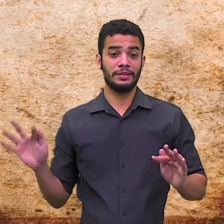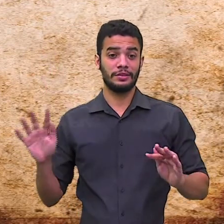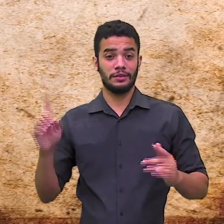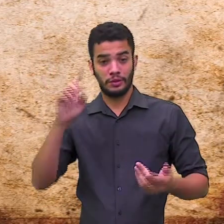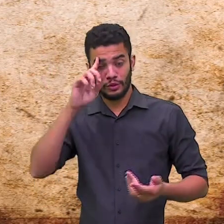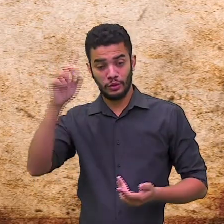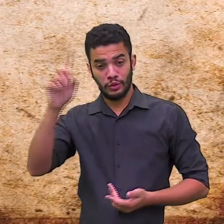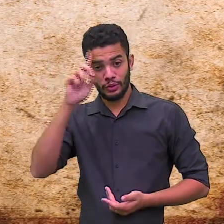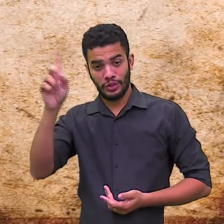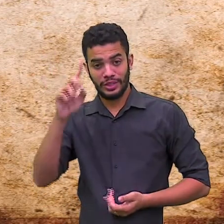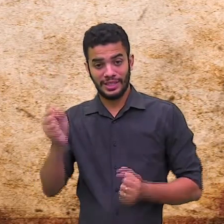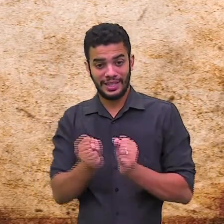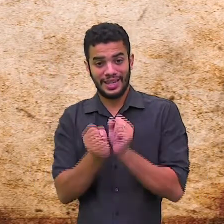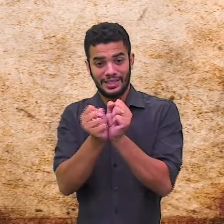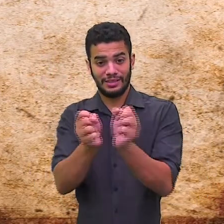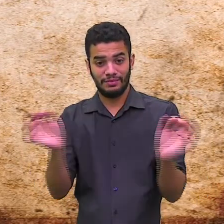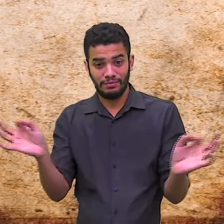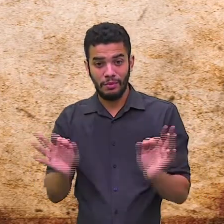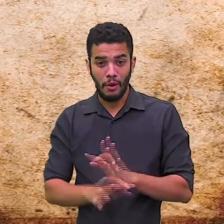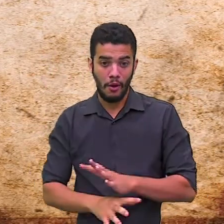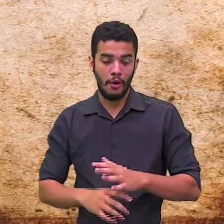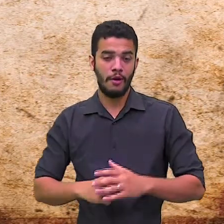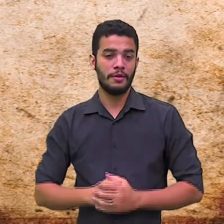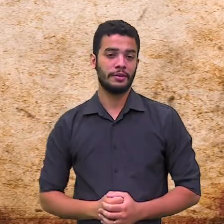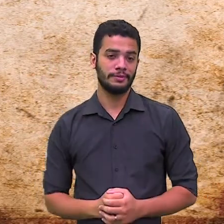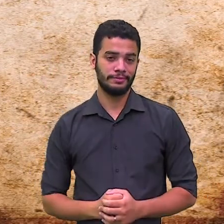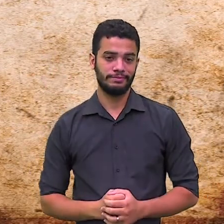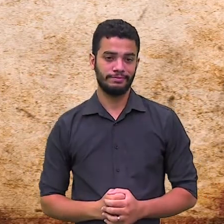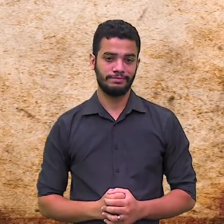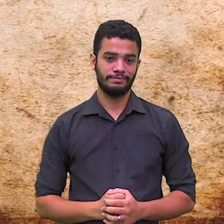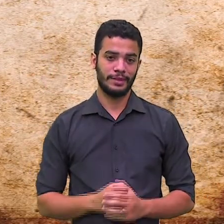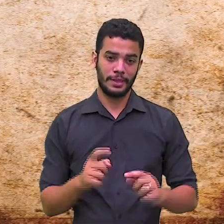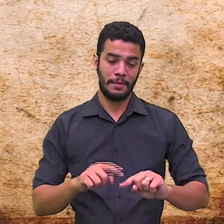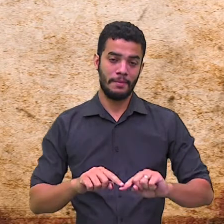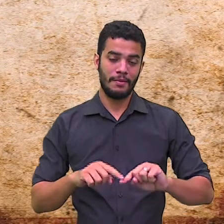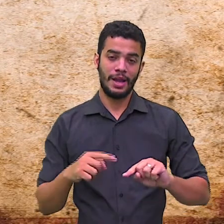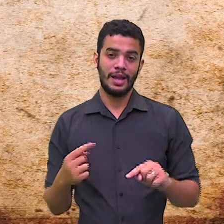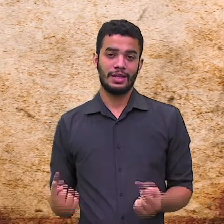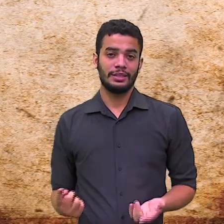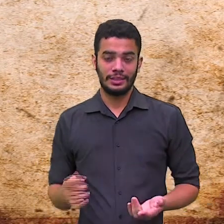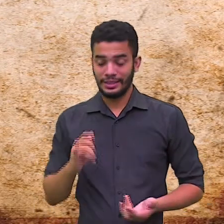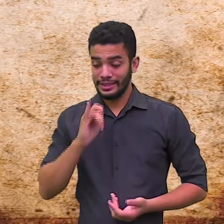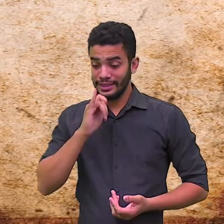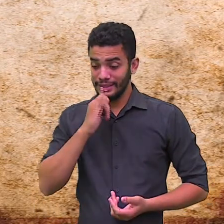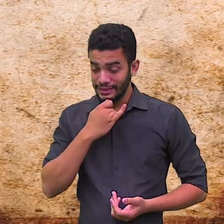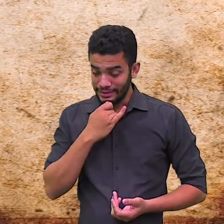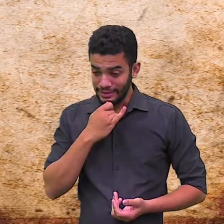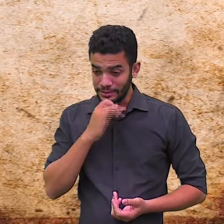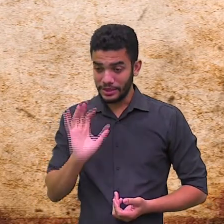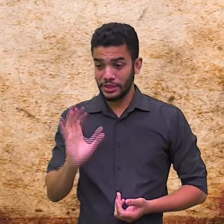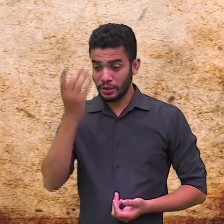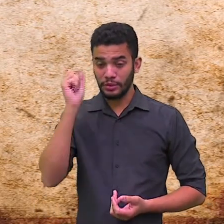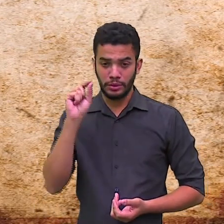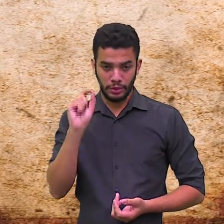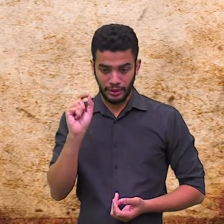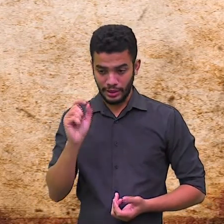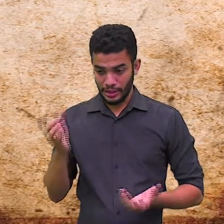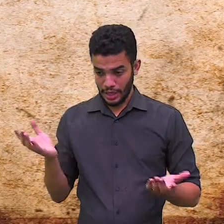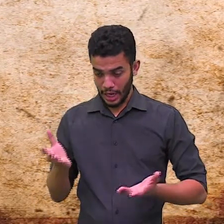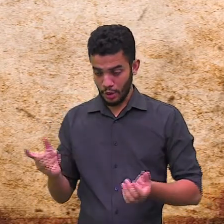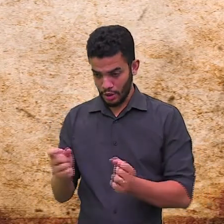estenderam-se por dias. Porém, os negros libertos continuaram sendo vítimas do